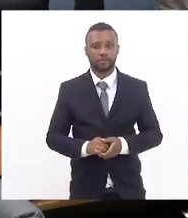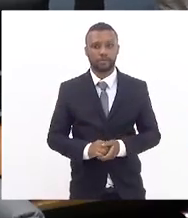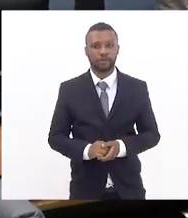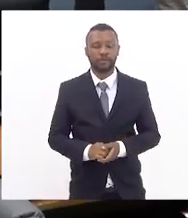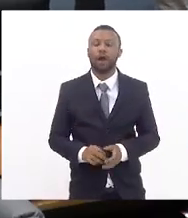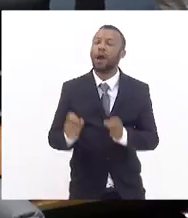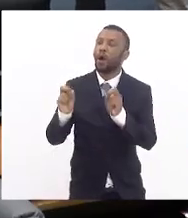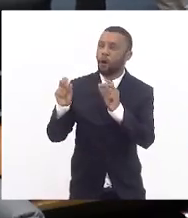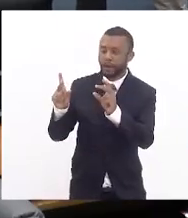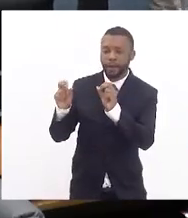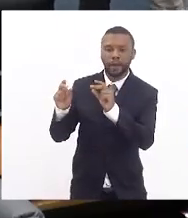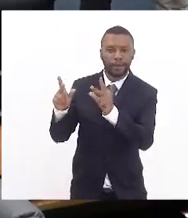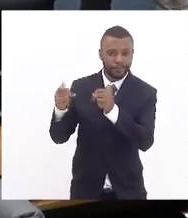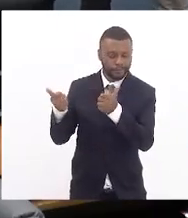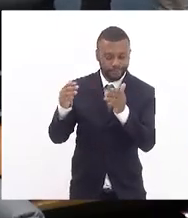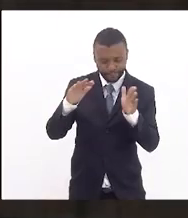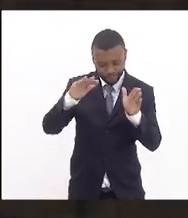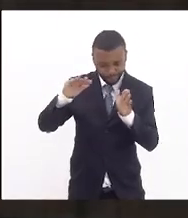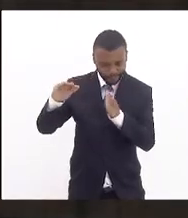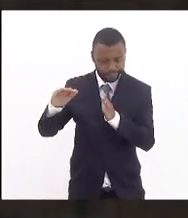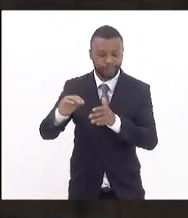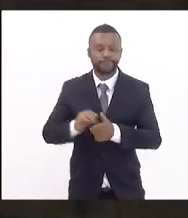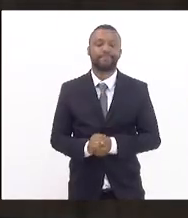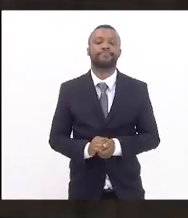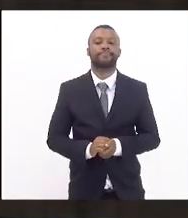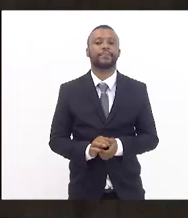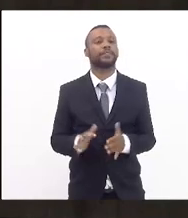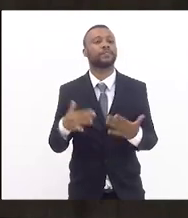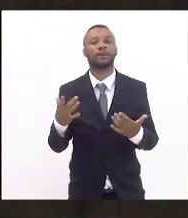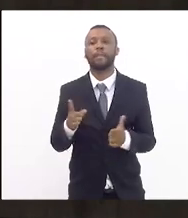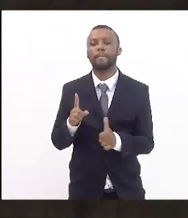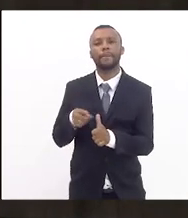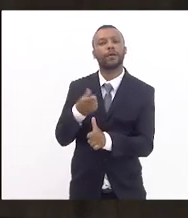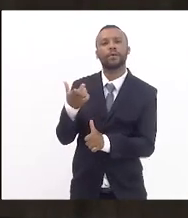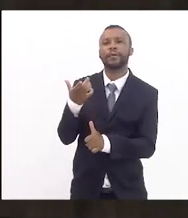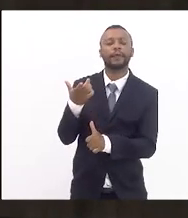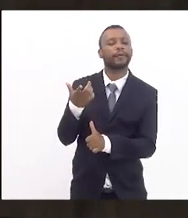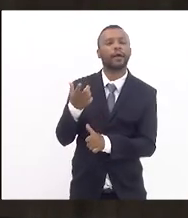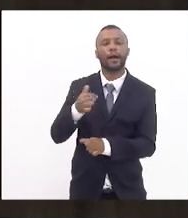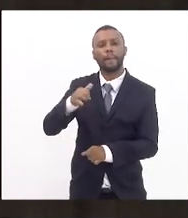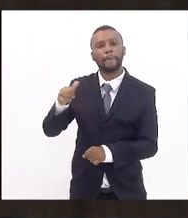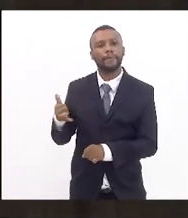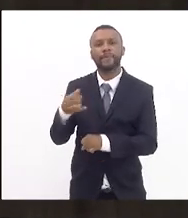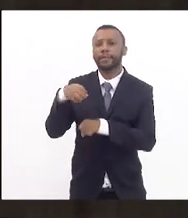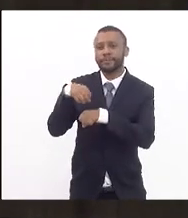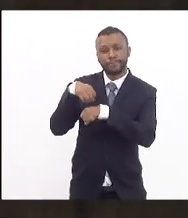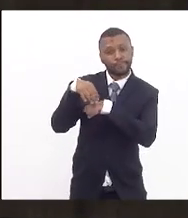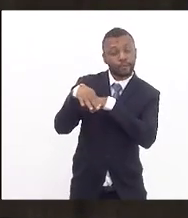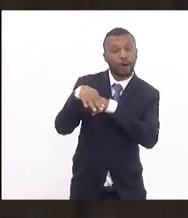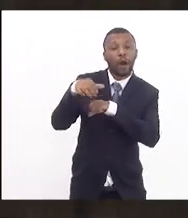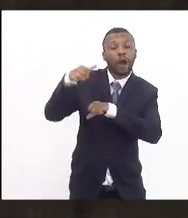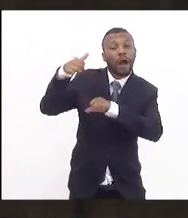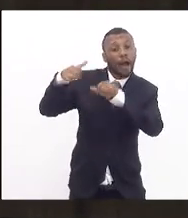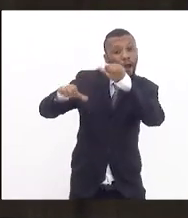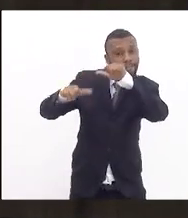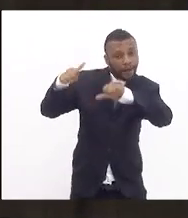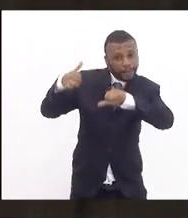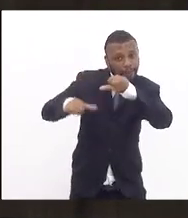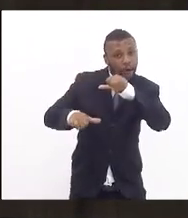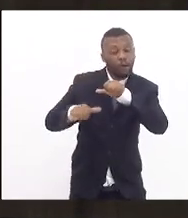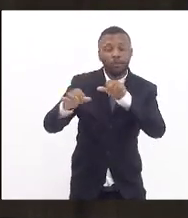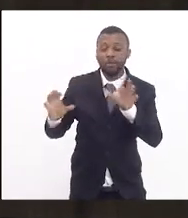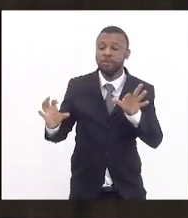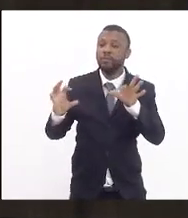sim. Então, primeiro, dando o parecer pela Comissão de